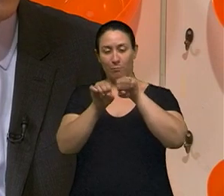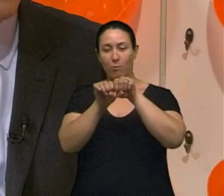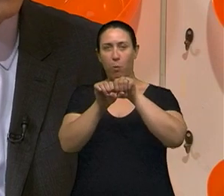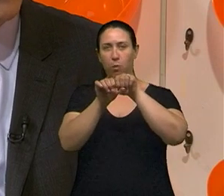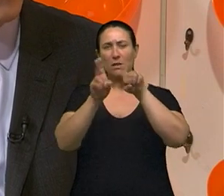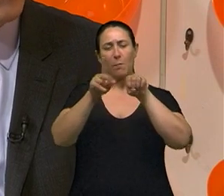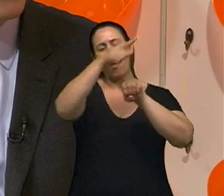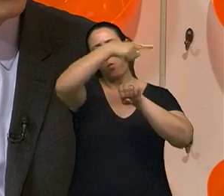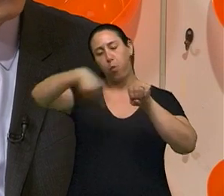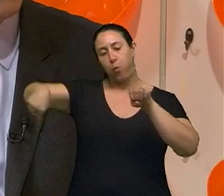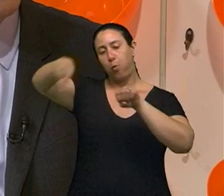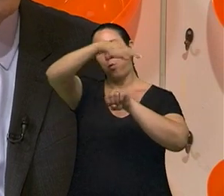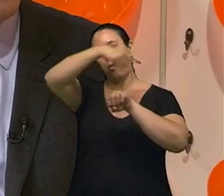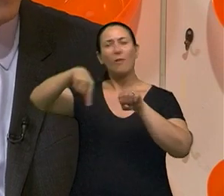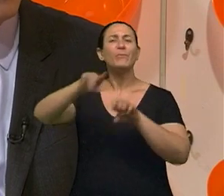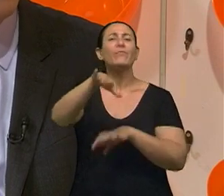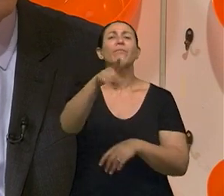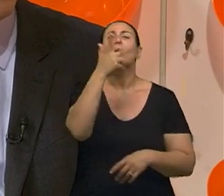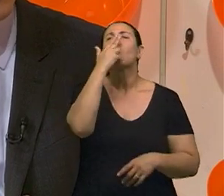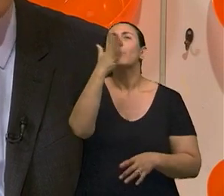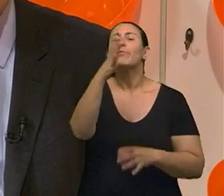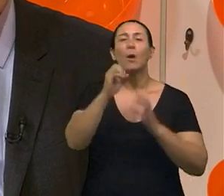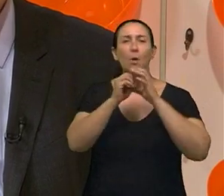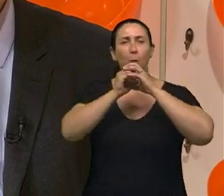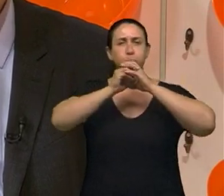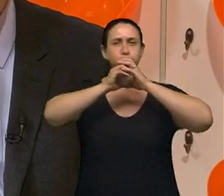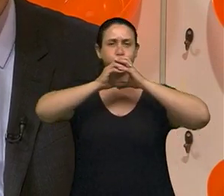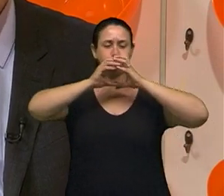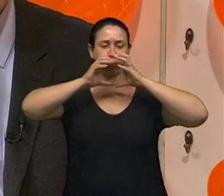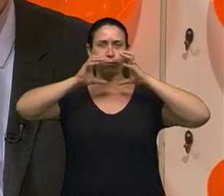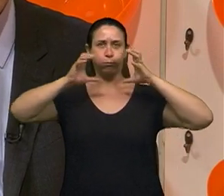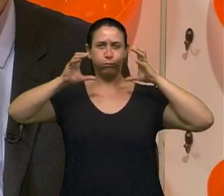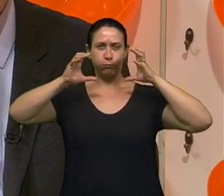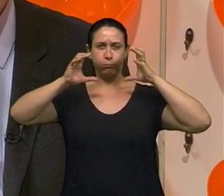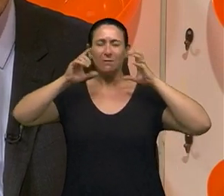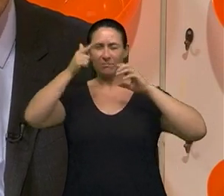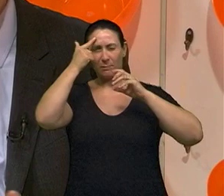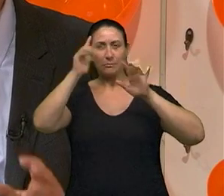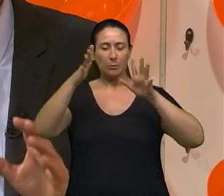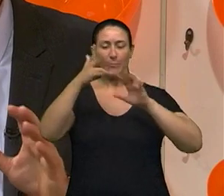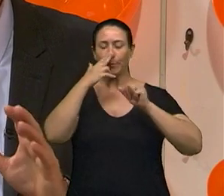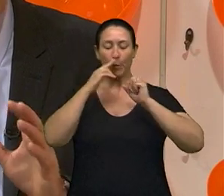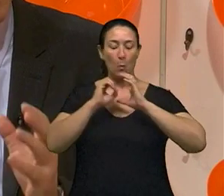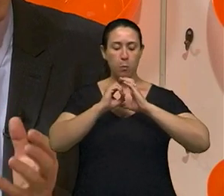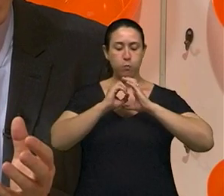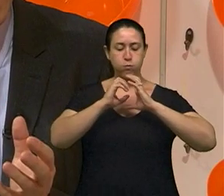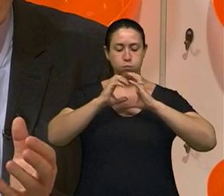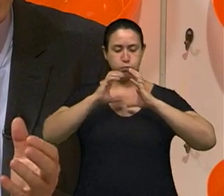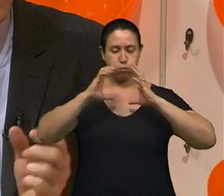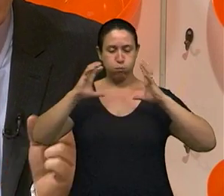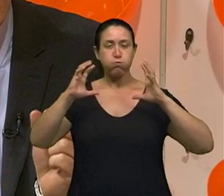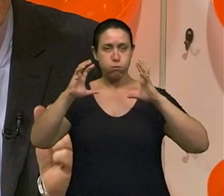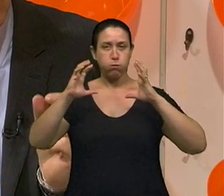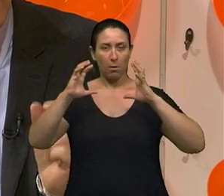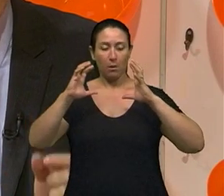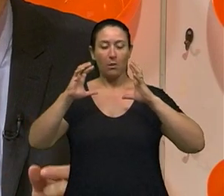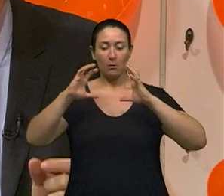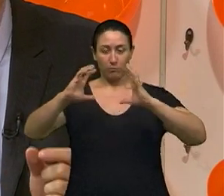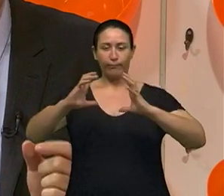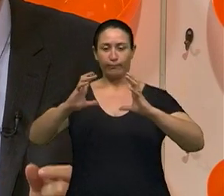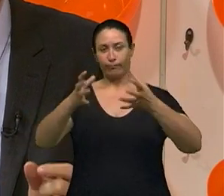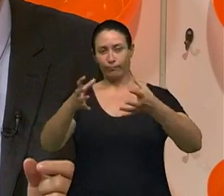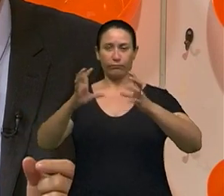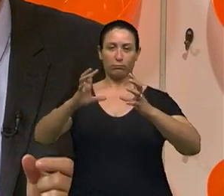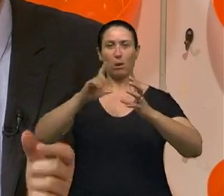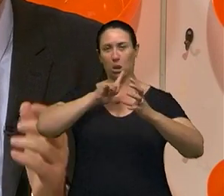eh fazer uma analogia com o balão de festas um balão de aniversário aonde ele tem uma parede né com uma